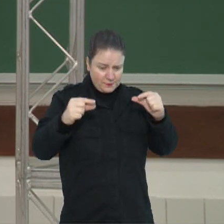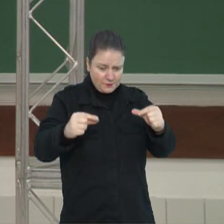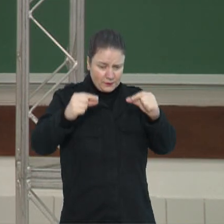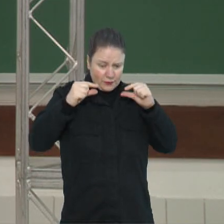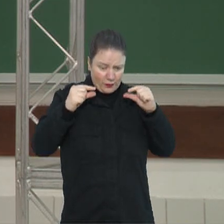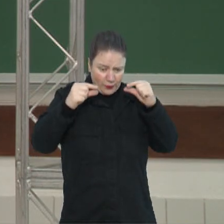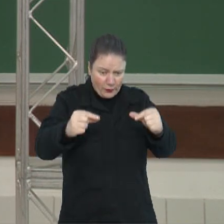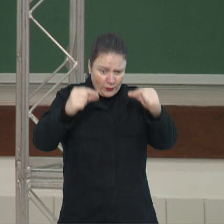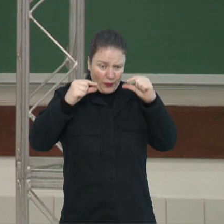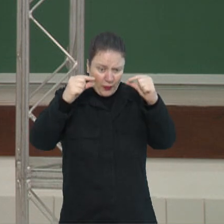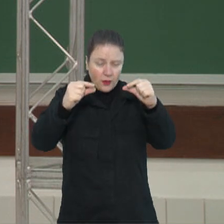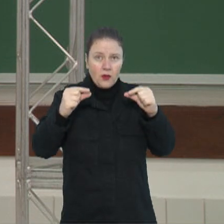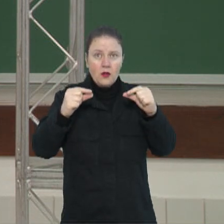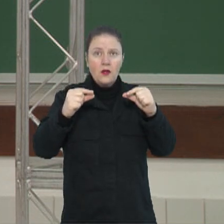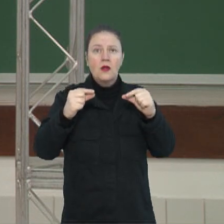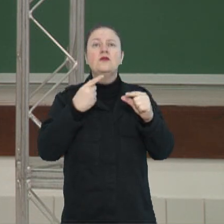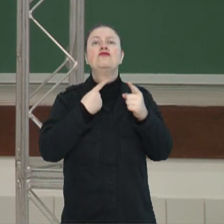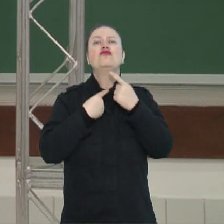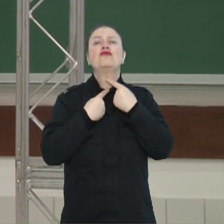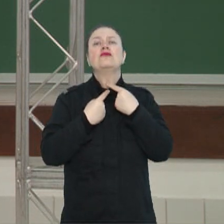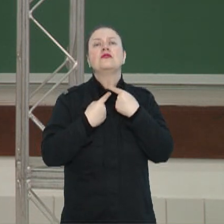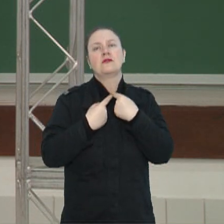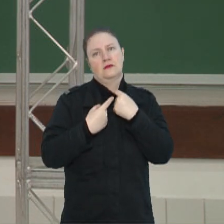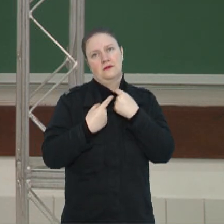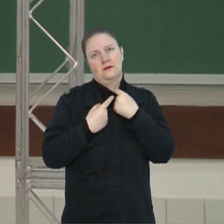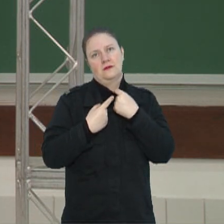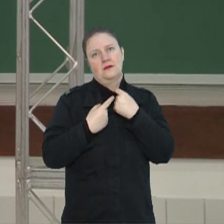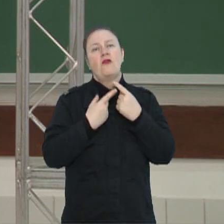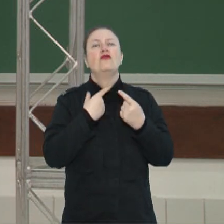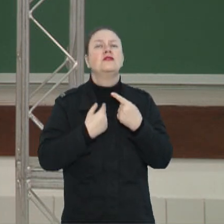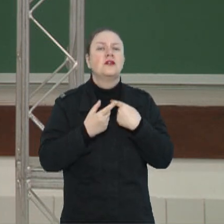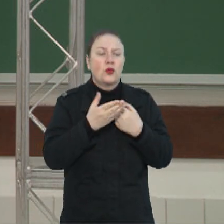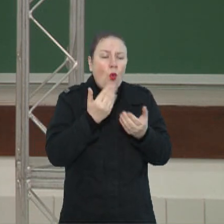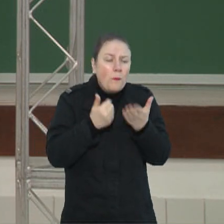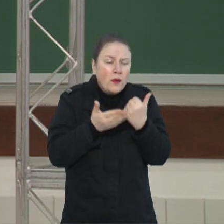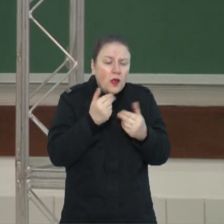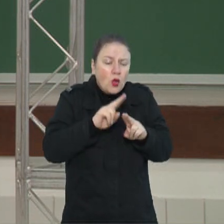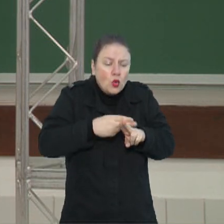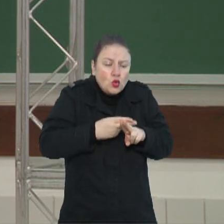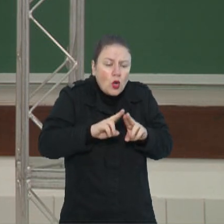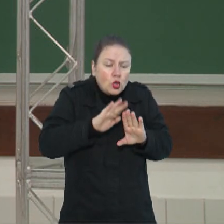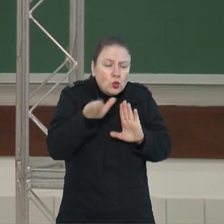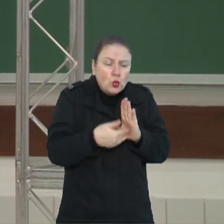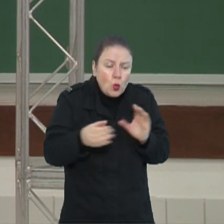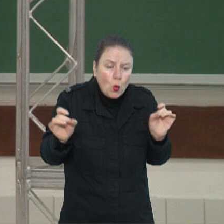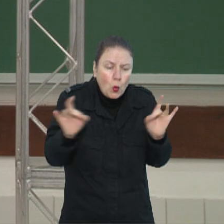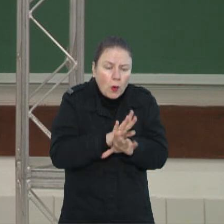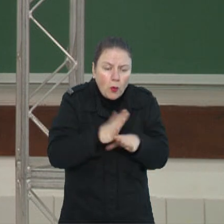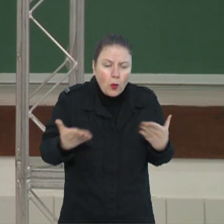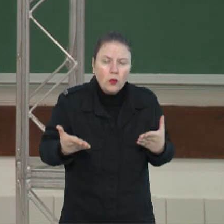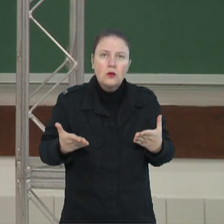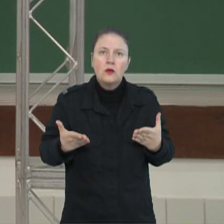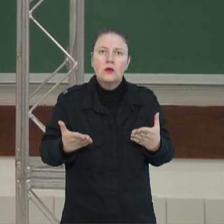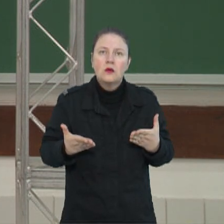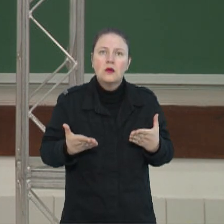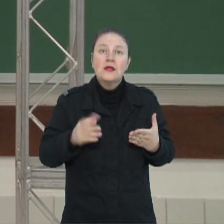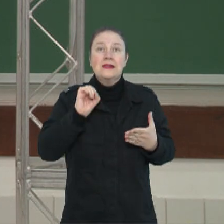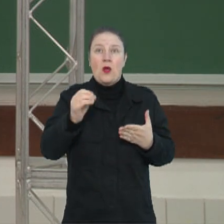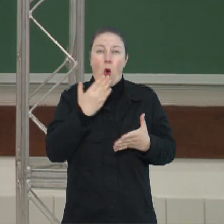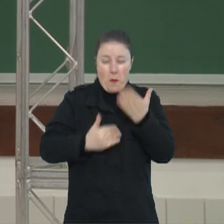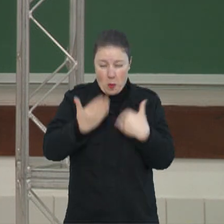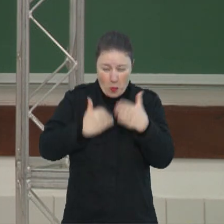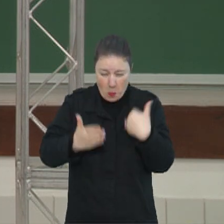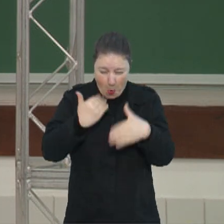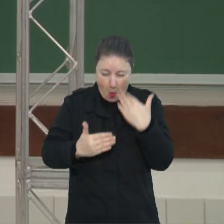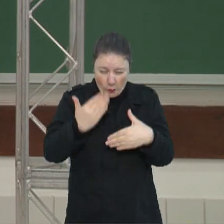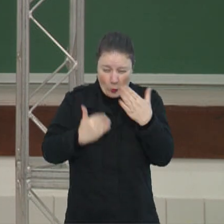barra inteira por quê? Ah, porque eu estava com vontade, porque eu estava com desejo. Mas você escolheu esse desejo? Ou quanto mais você foi comendo, mais seu corpo foi dizendo,